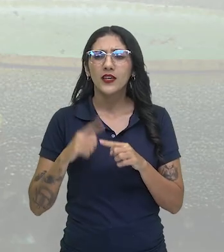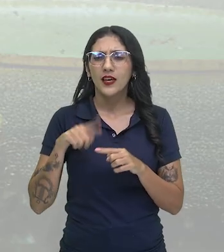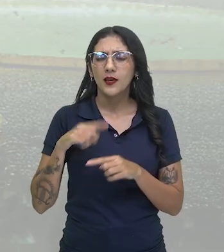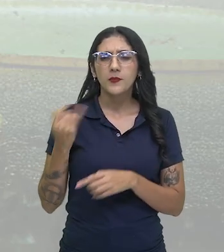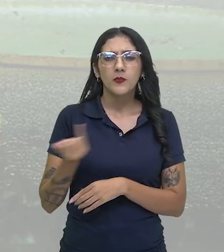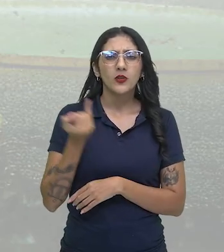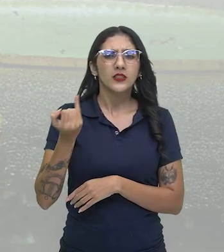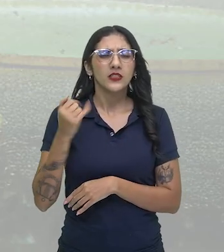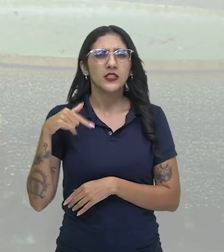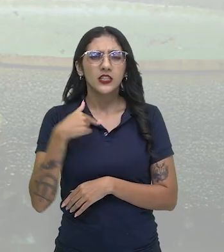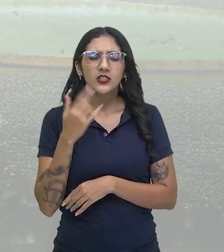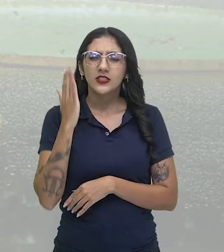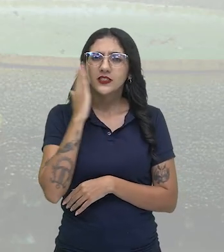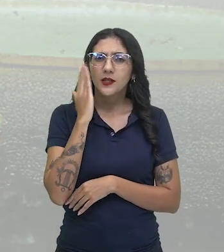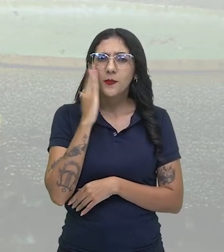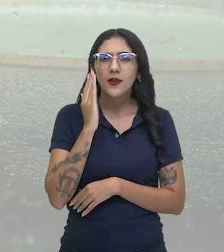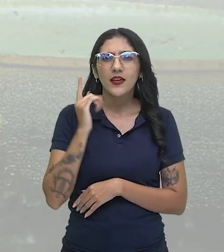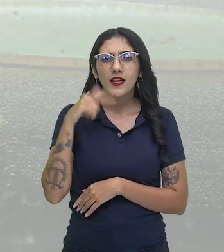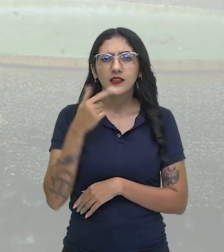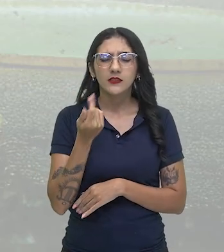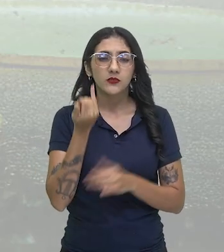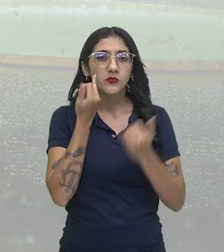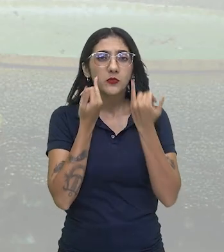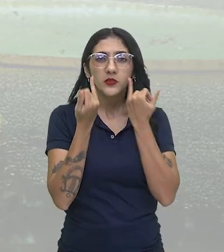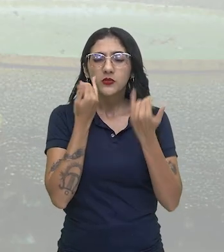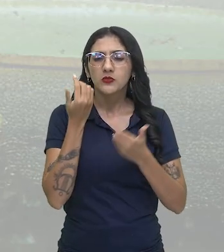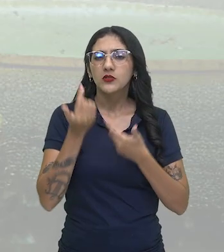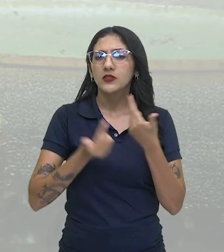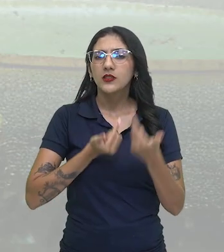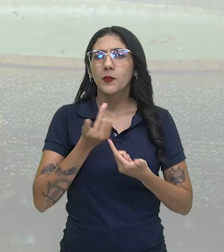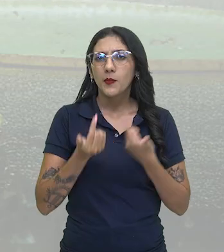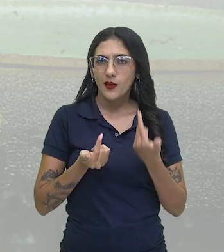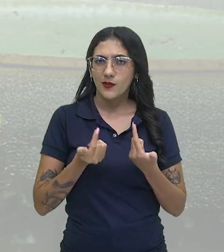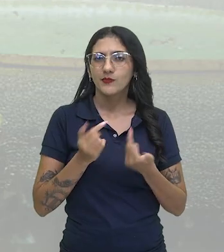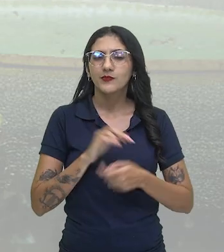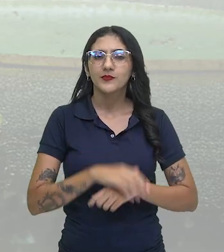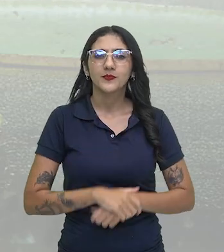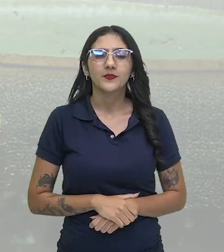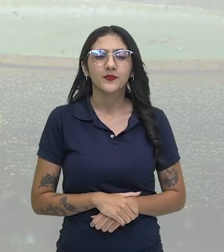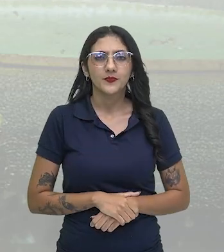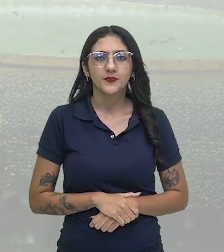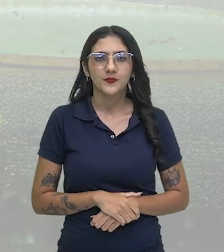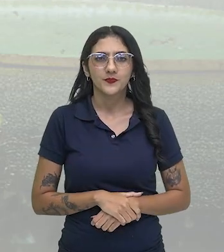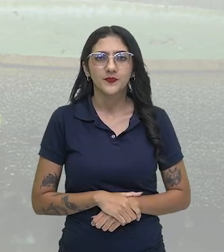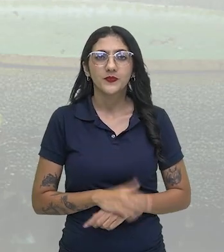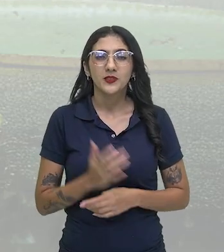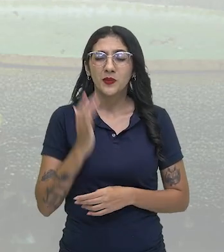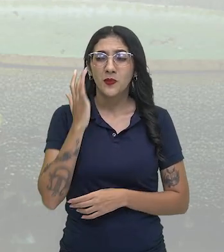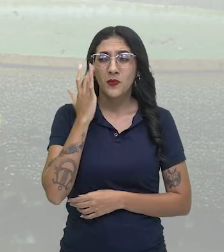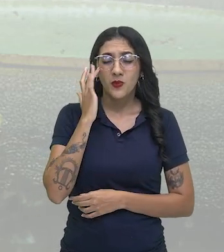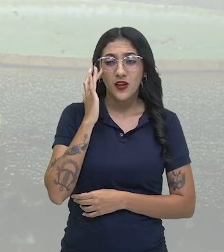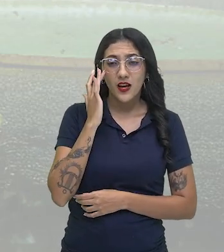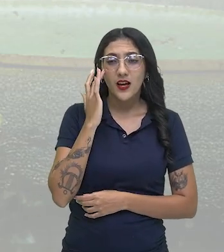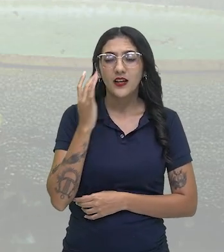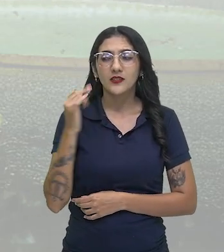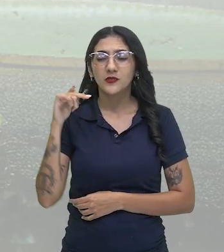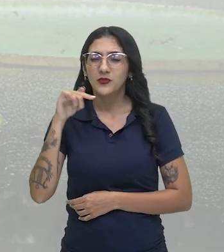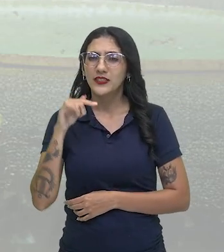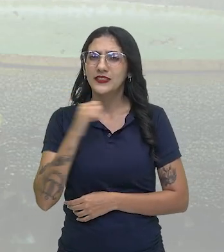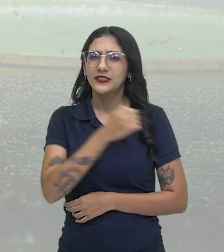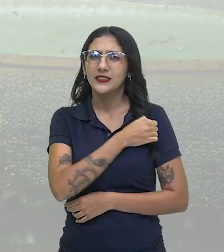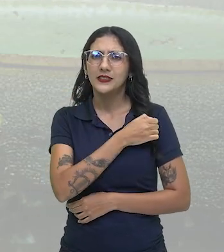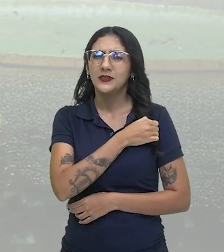fazer esses registros dessas práticas de trabalho? Eu acho que os alunos até pensam assim, professora, mas eu